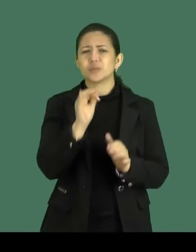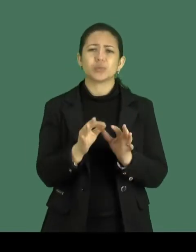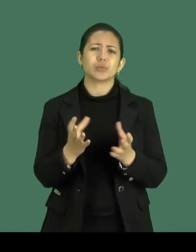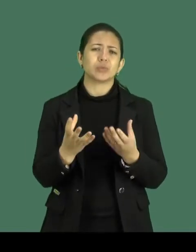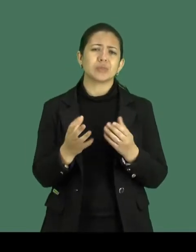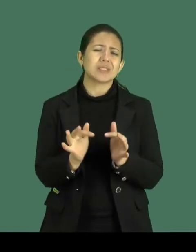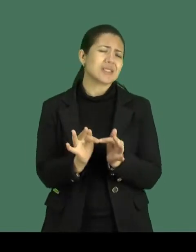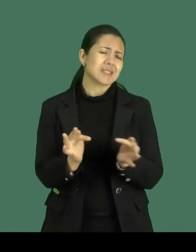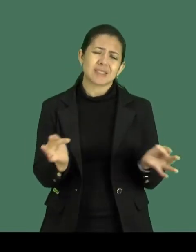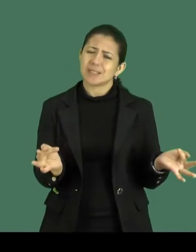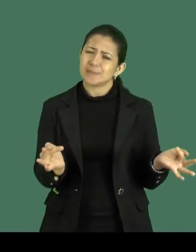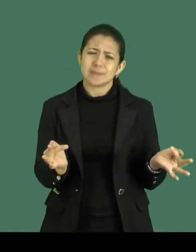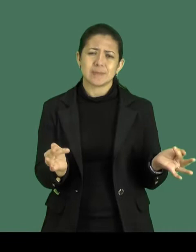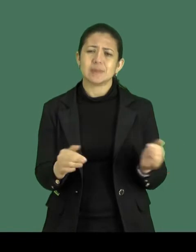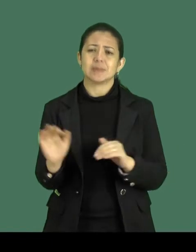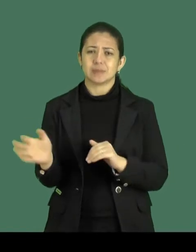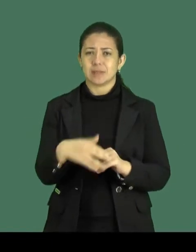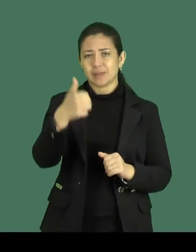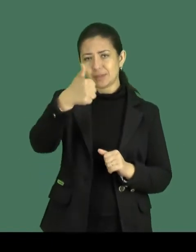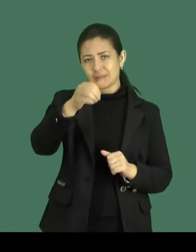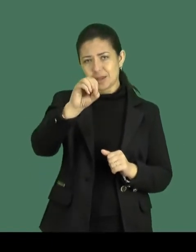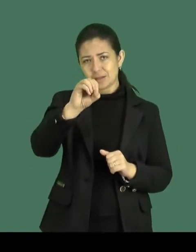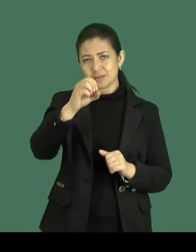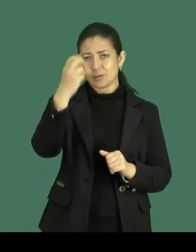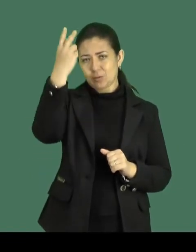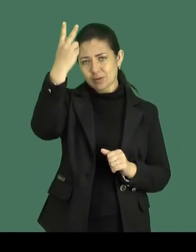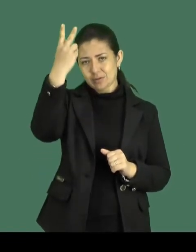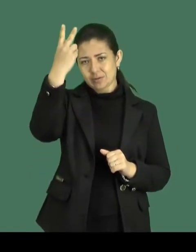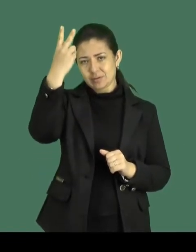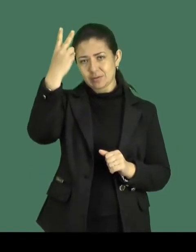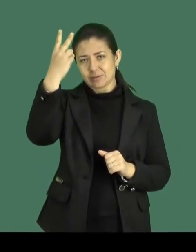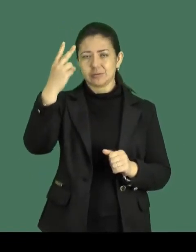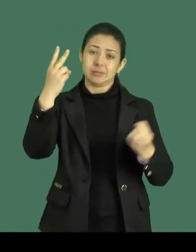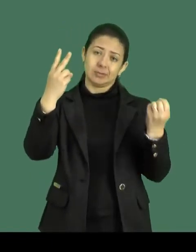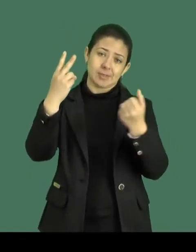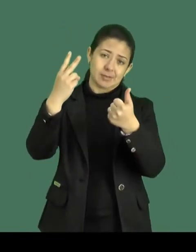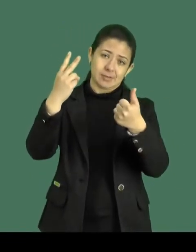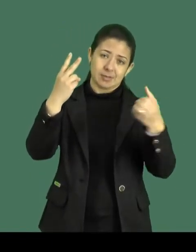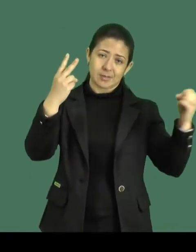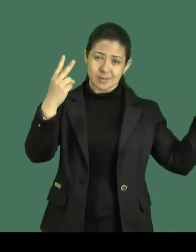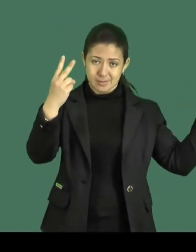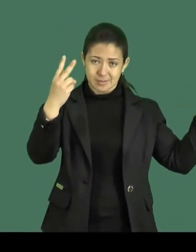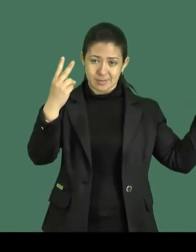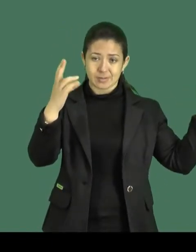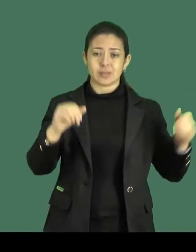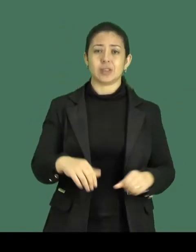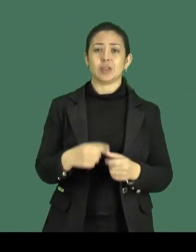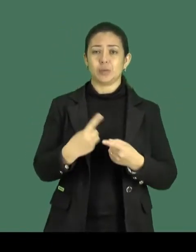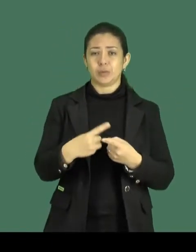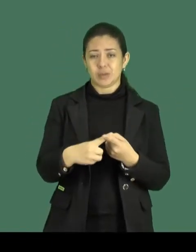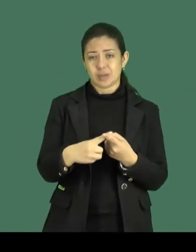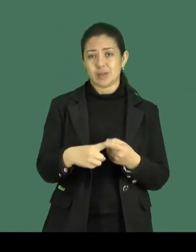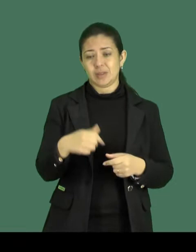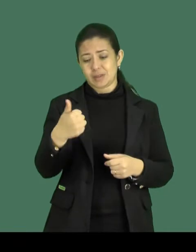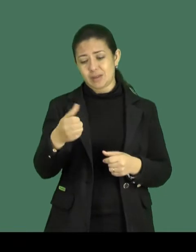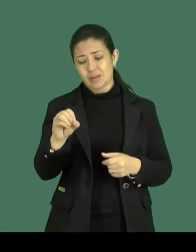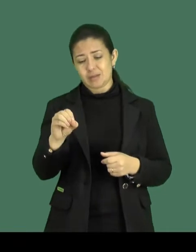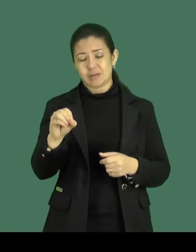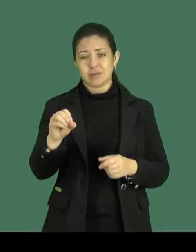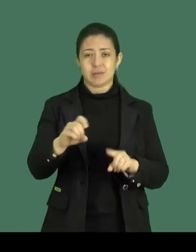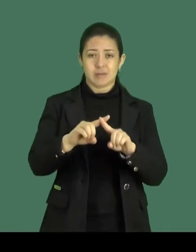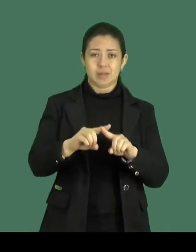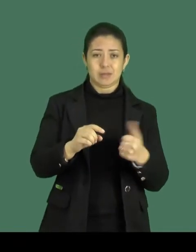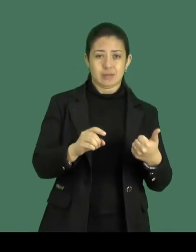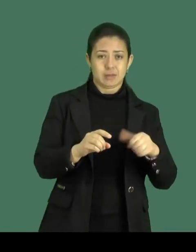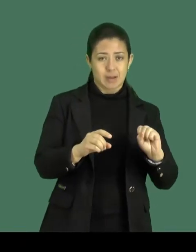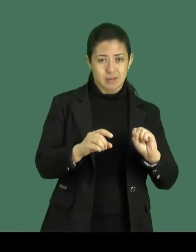simples, tá? Que é o 10 ao quadrado, que vale 100. Veja, por que 10 ao quadrado vale 100? Porque 10 vezes 10 é